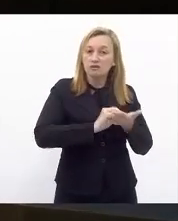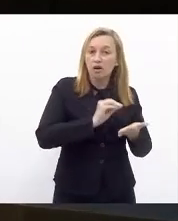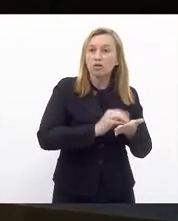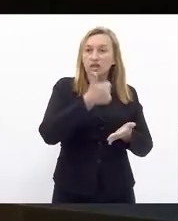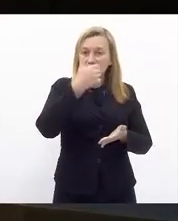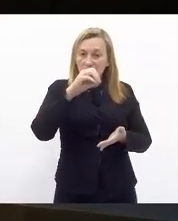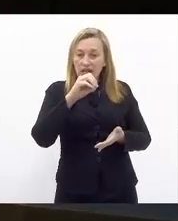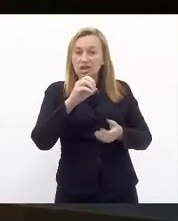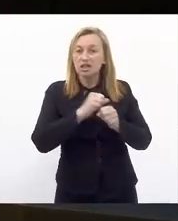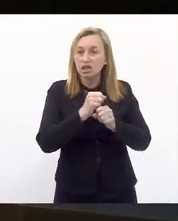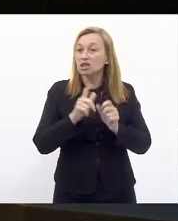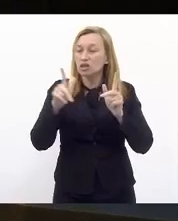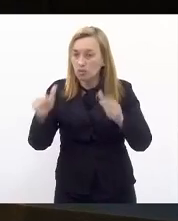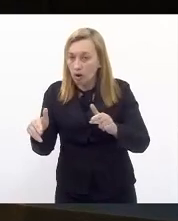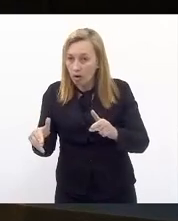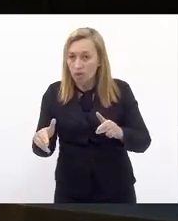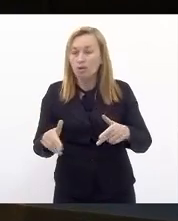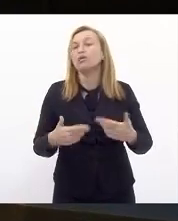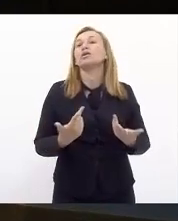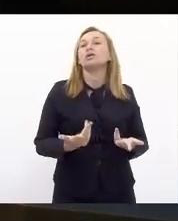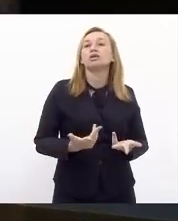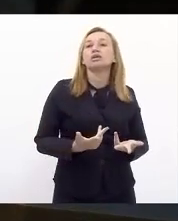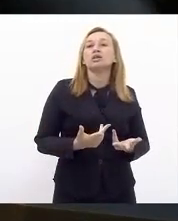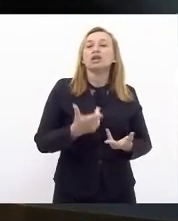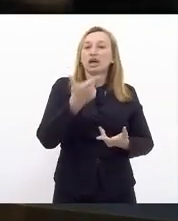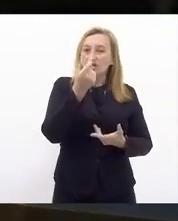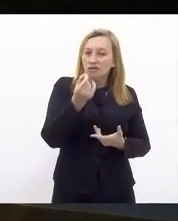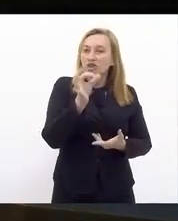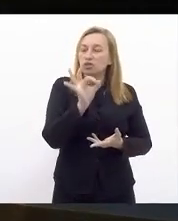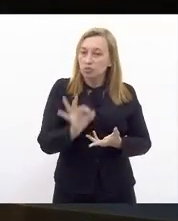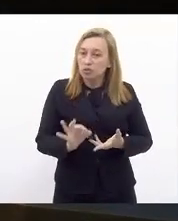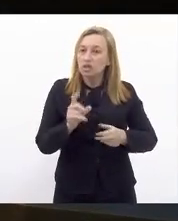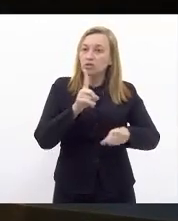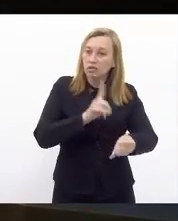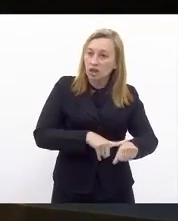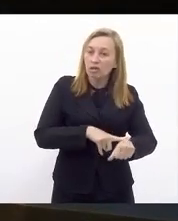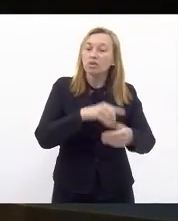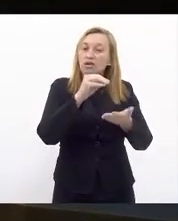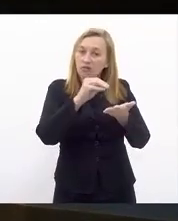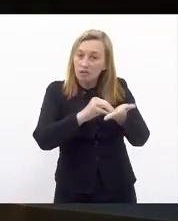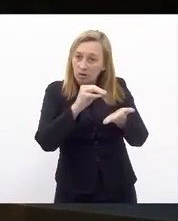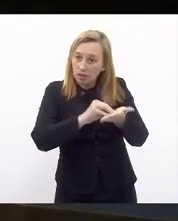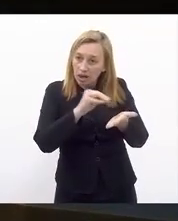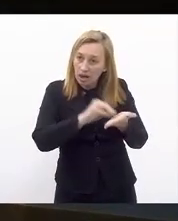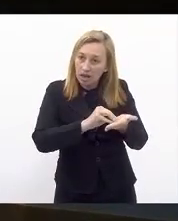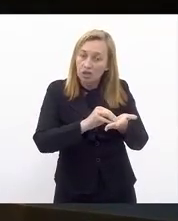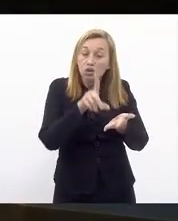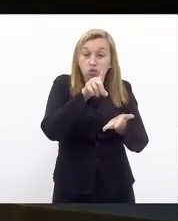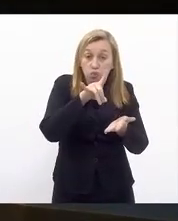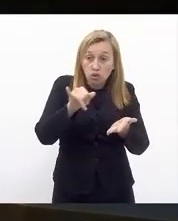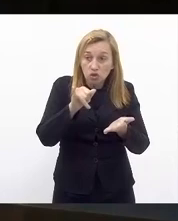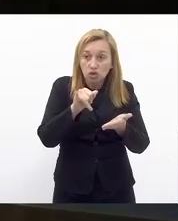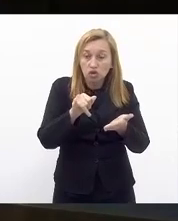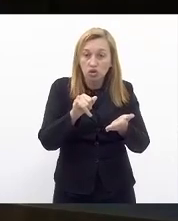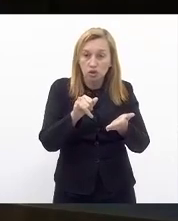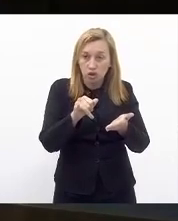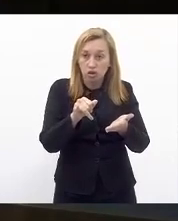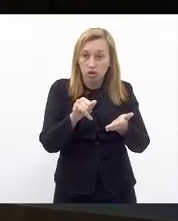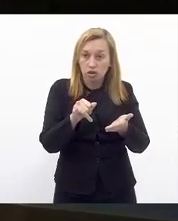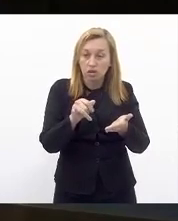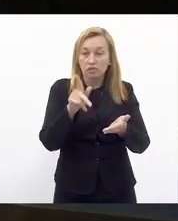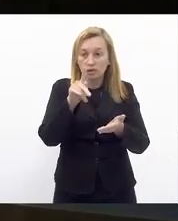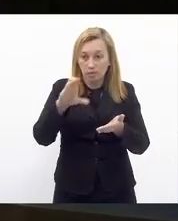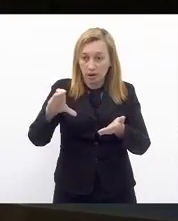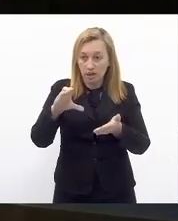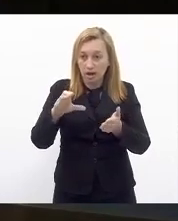10 anos a mesma coisa dois anos e alguma coisa é vinte por cento do tempo que vai faltar no dia que foi promulgada